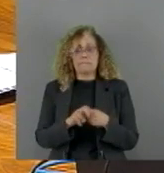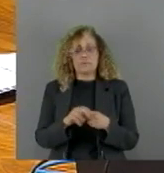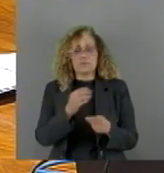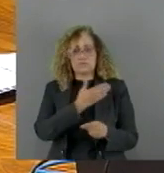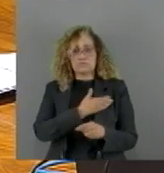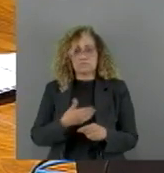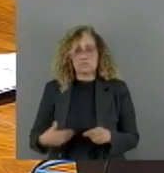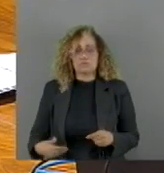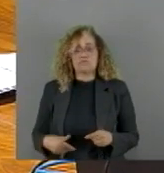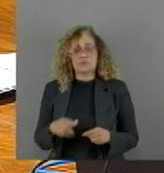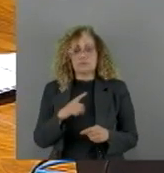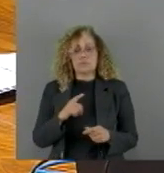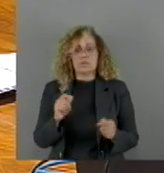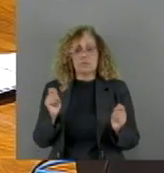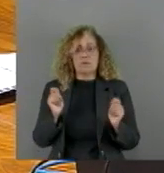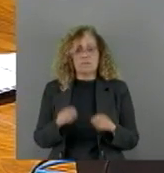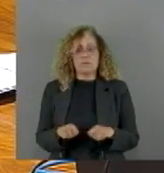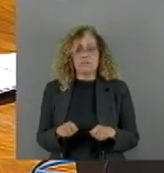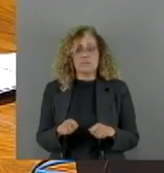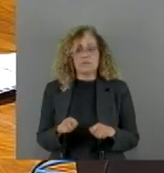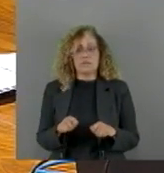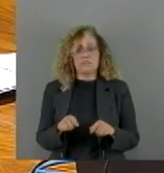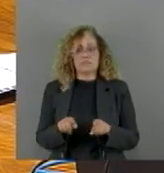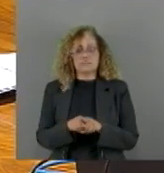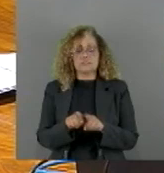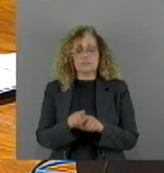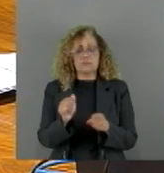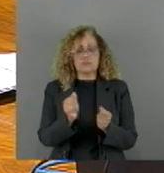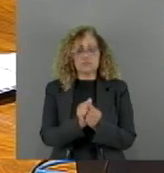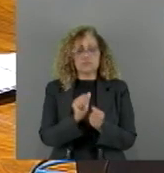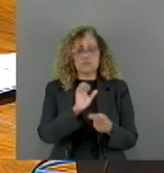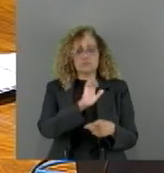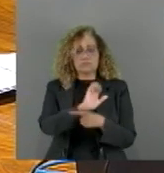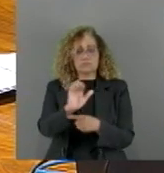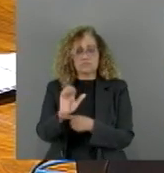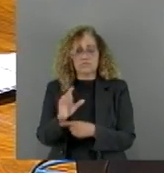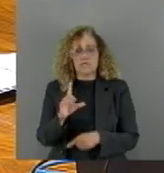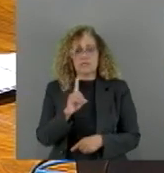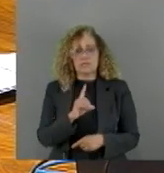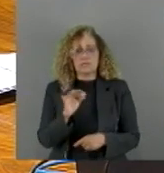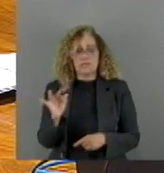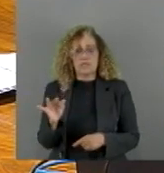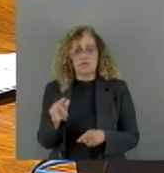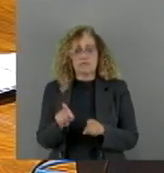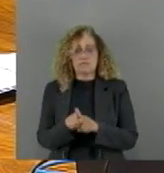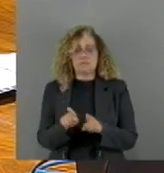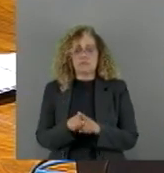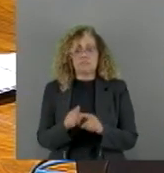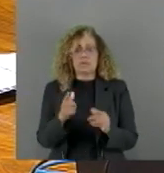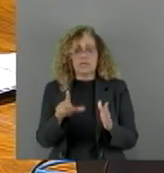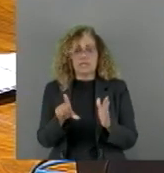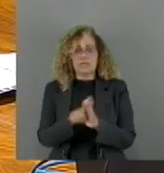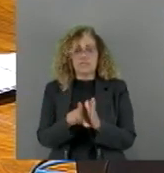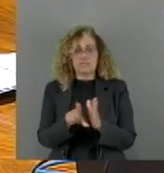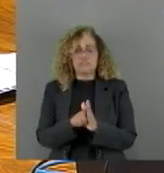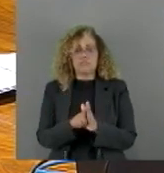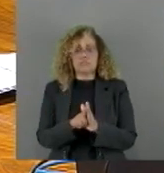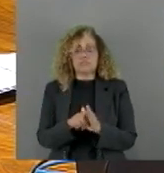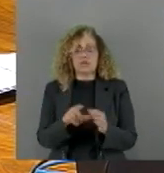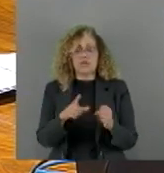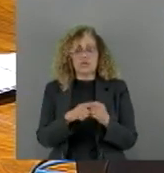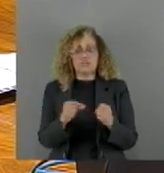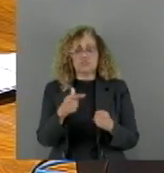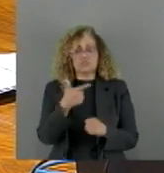detém competência em concorrência com os Estados e o DF para legislar sobre proteção e defesa da saúde nos termos do artigo